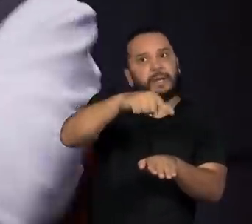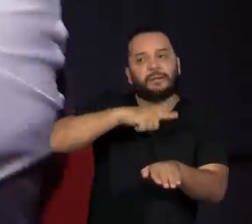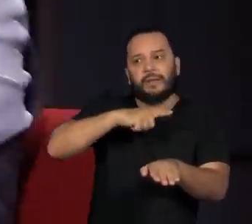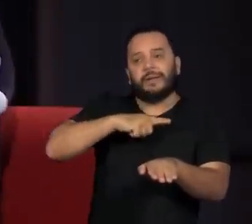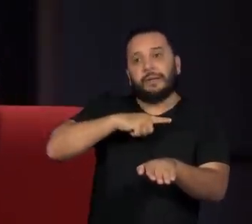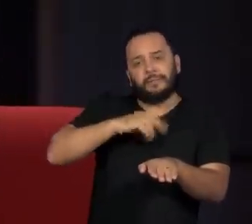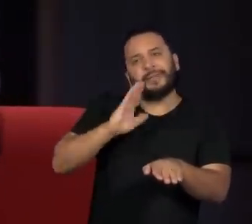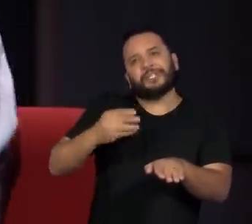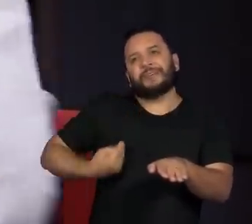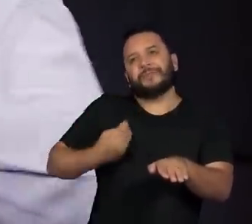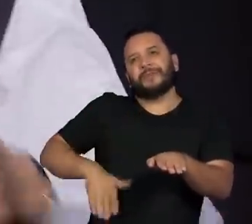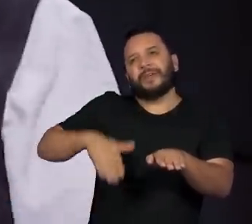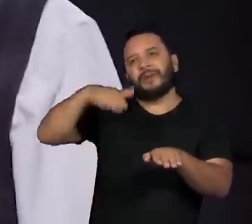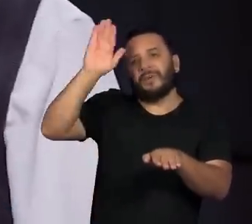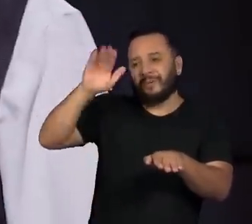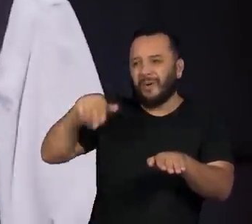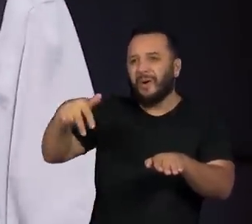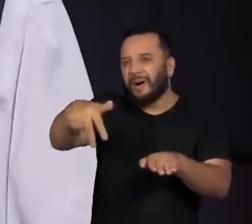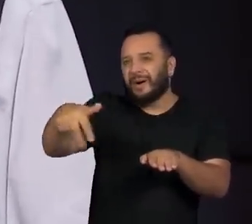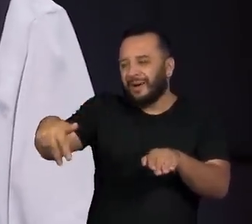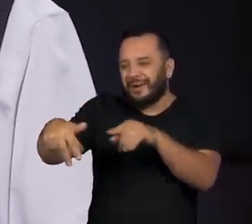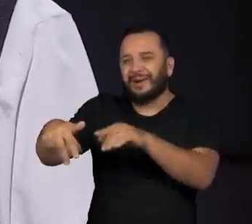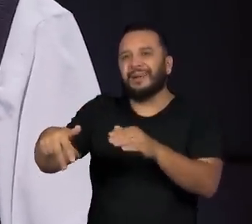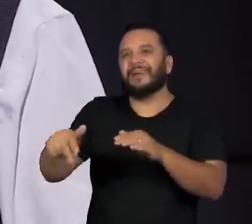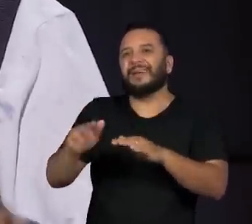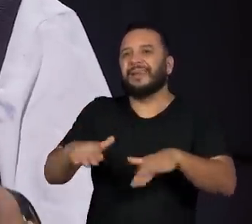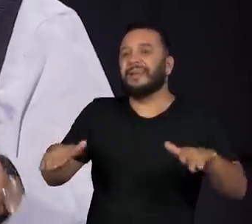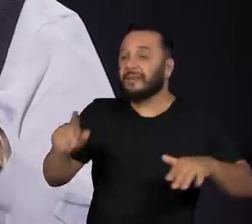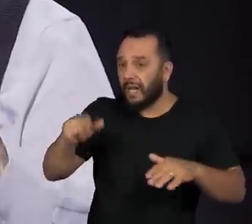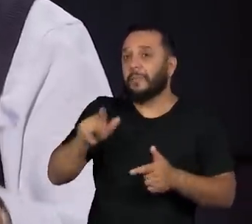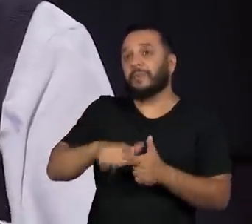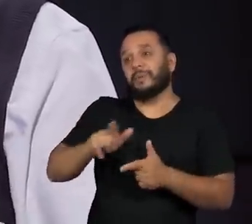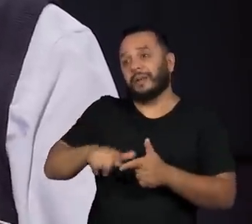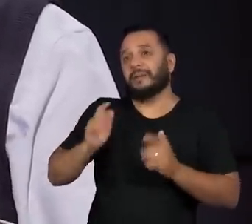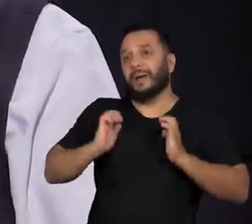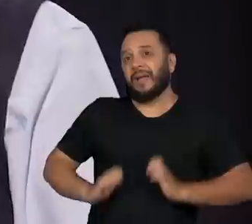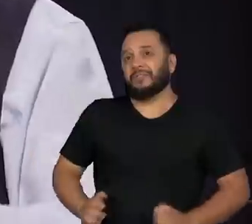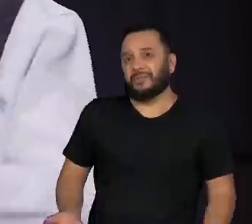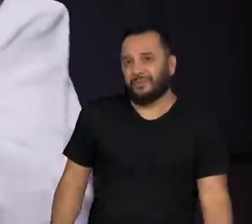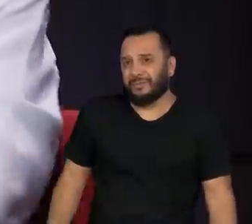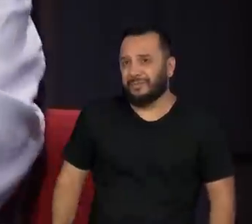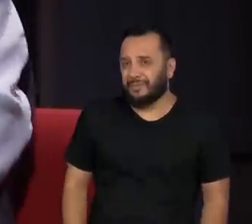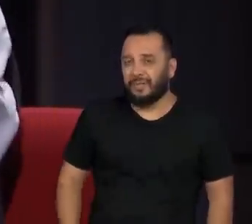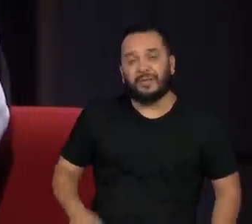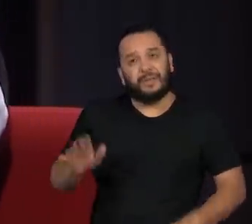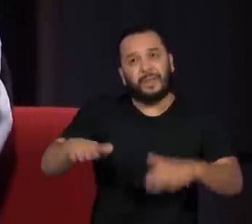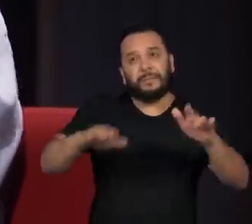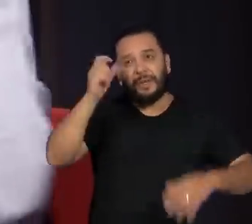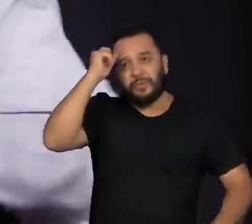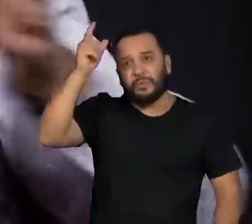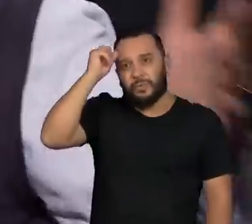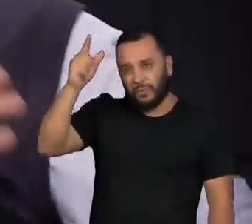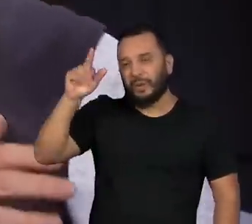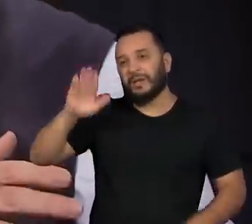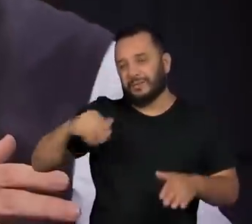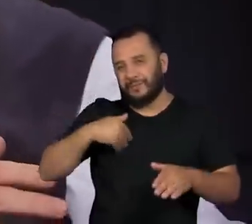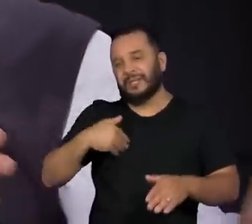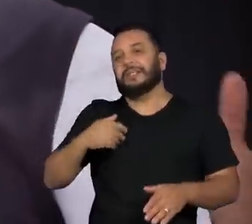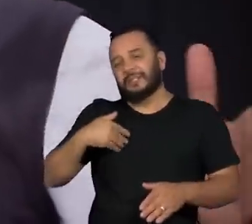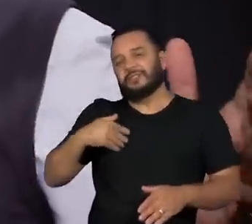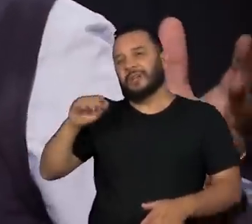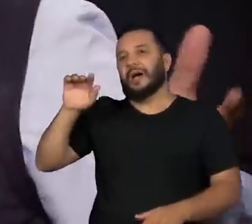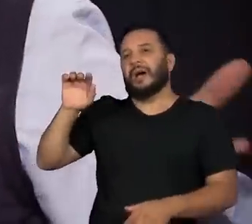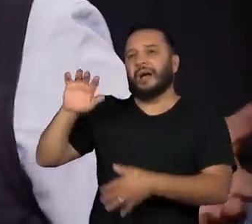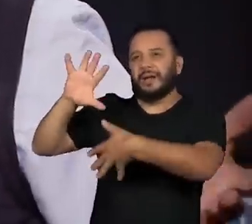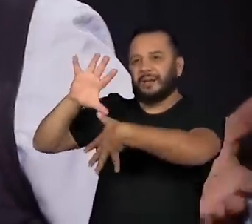ou você prefere Então esse é um problema ético que para começar Depende de Cultura talvez no oriente se é diferente Talvez nós seja